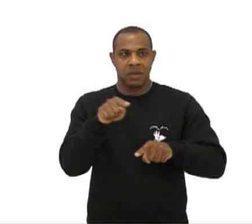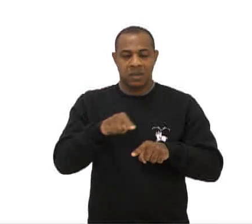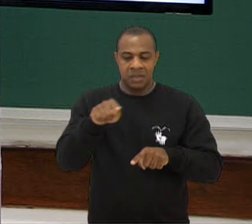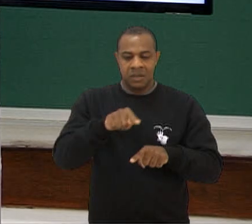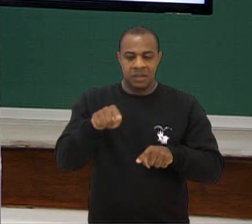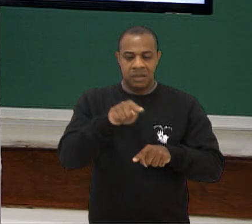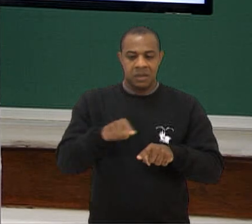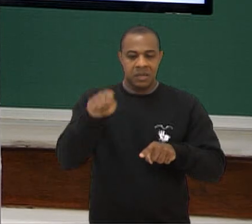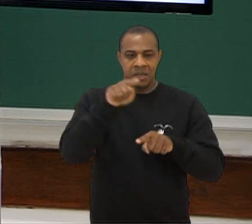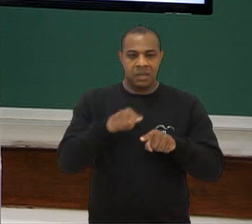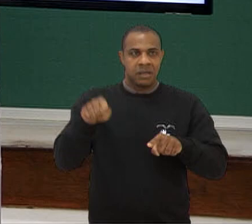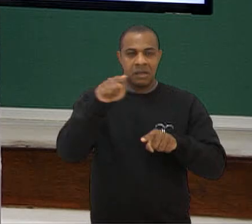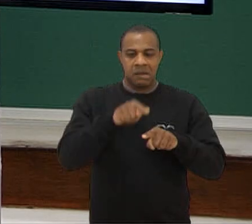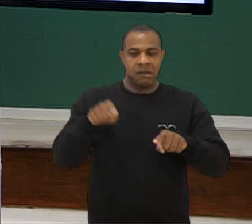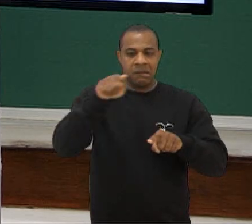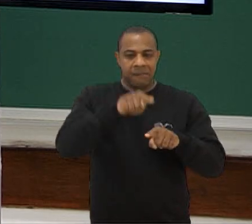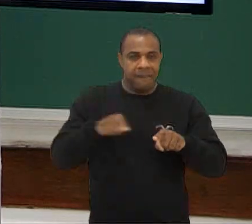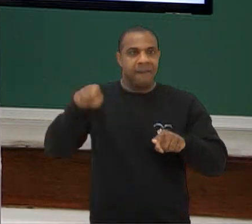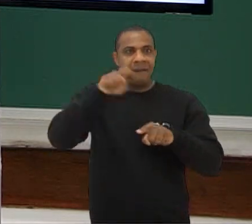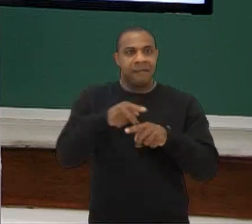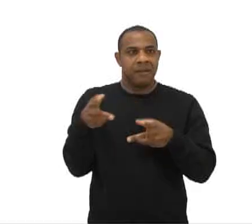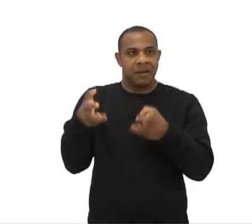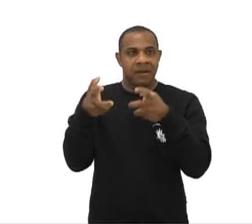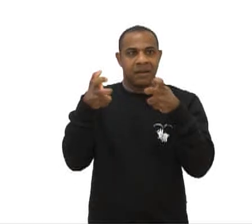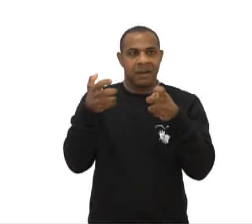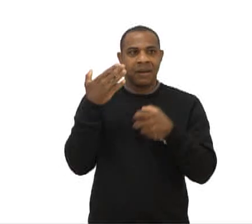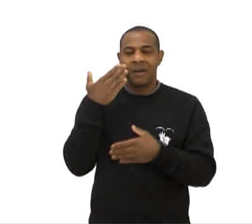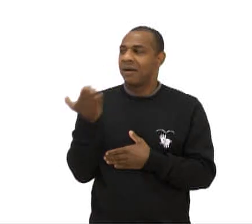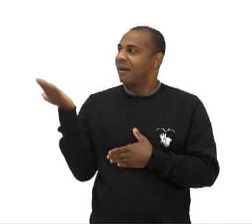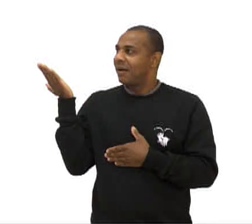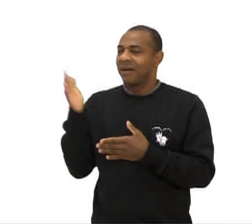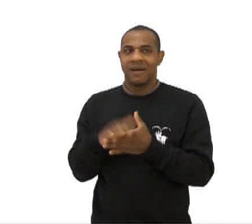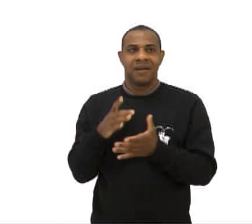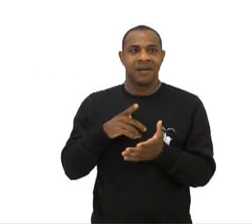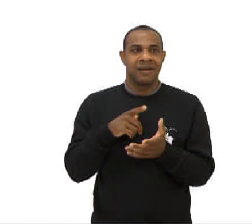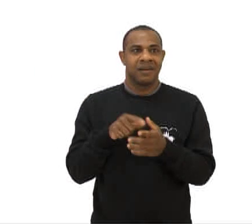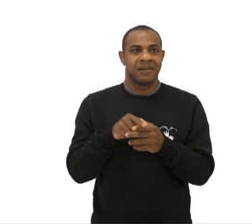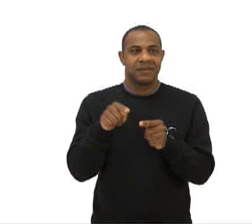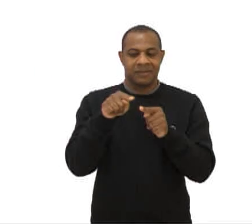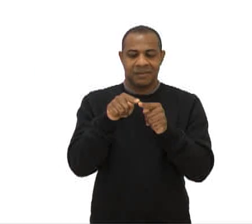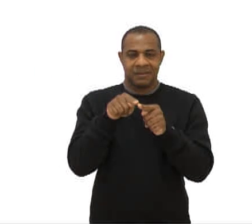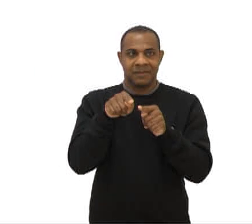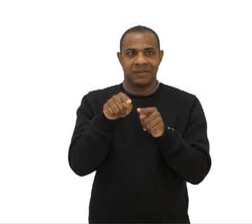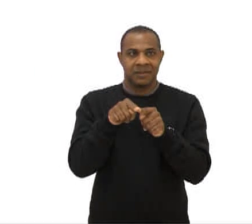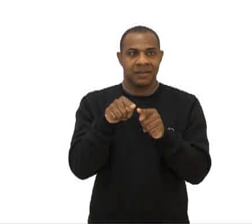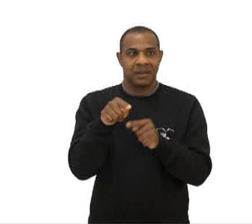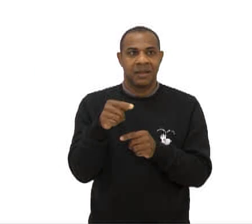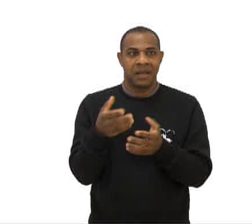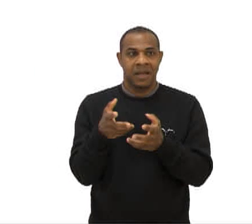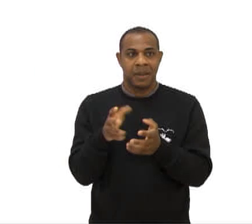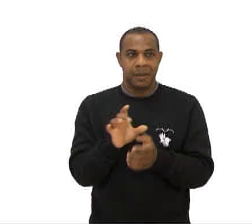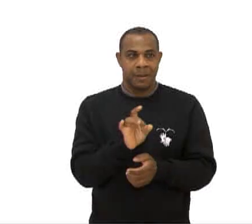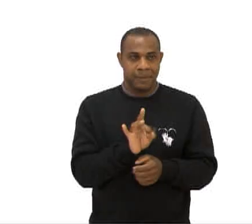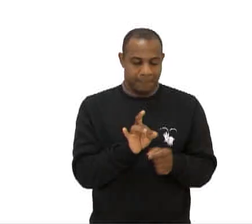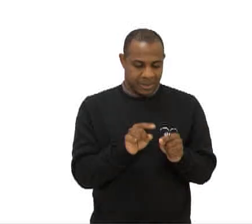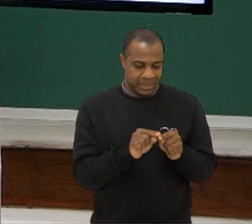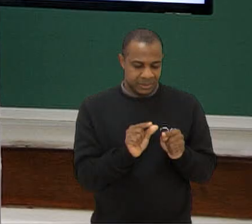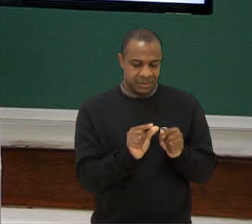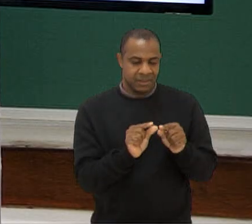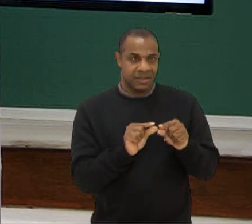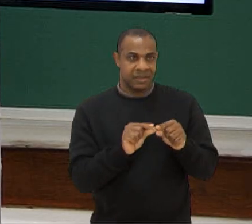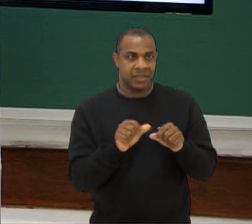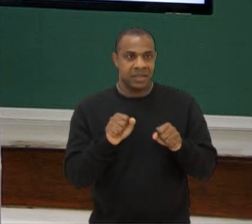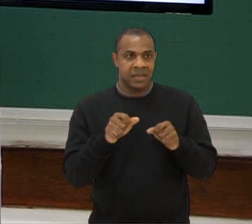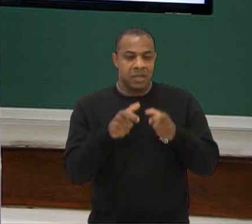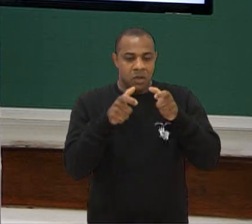dele você vai ter a distorção. Então você consegue evidenciar aqui, ó, como se fosse a ideia de picos. Então assim, ó, para cada espaçozinho aqui, ó,